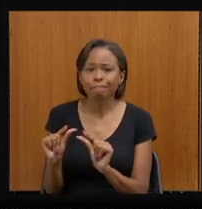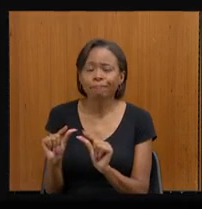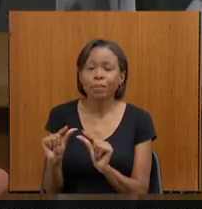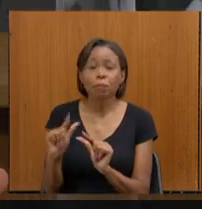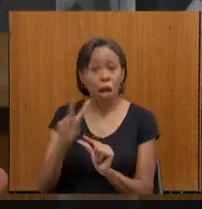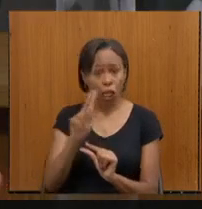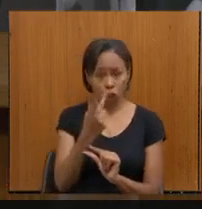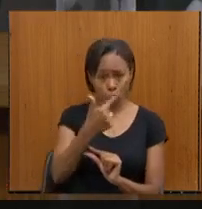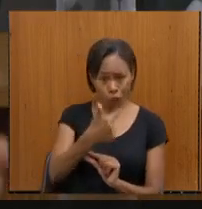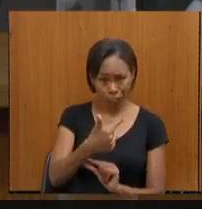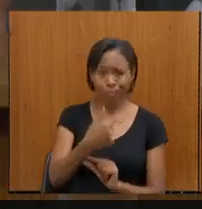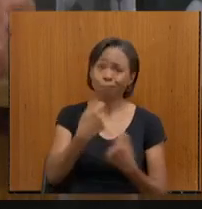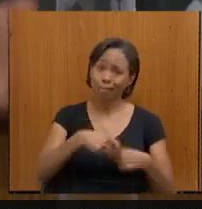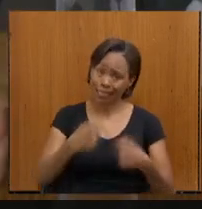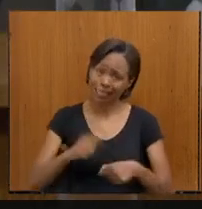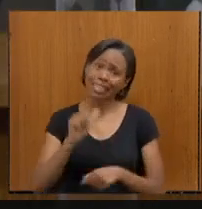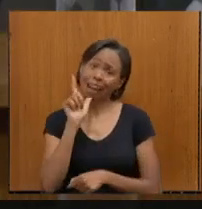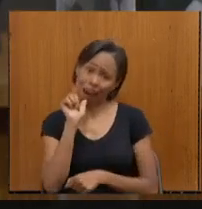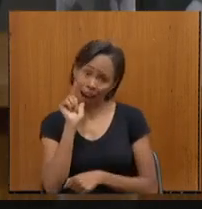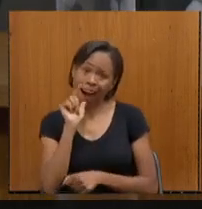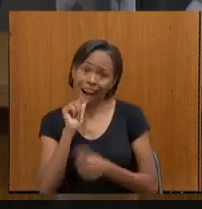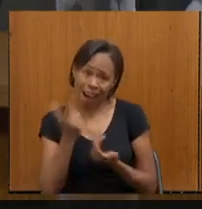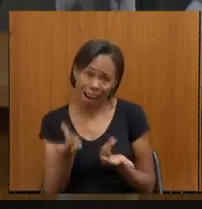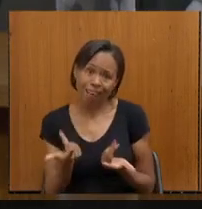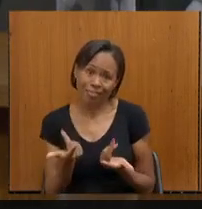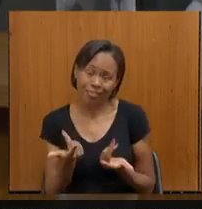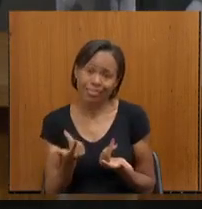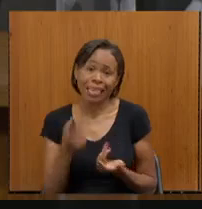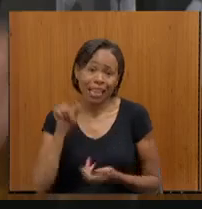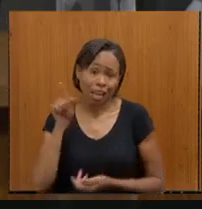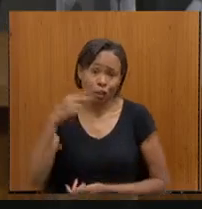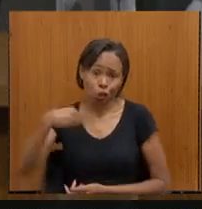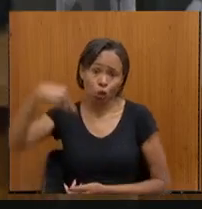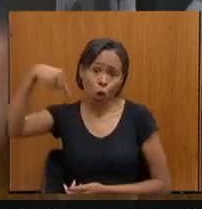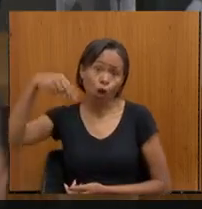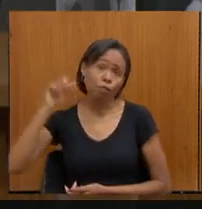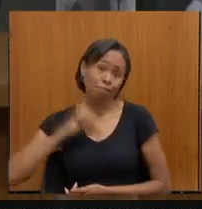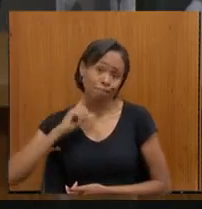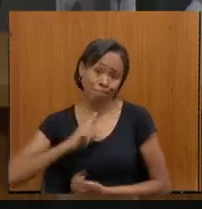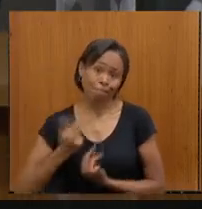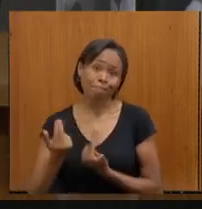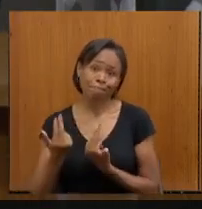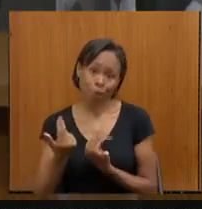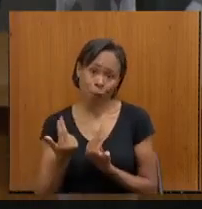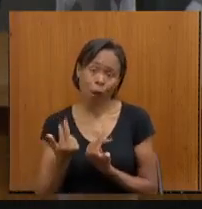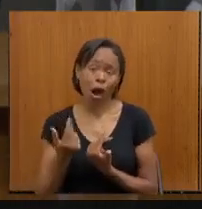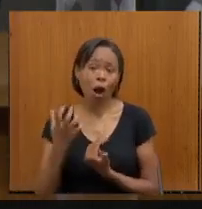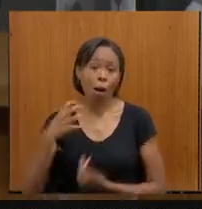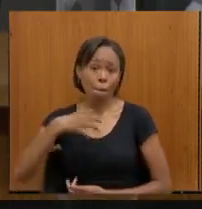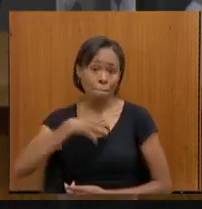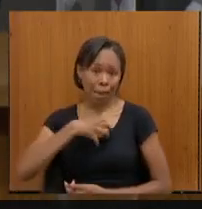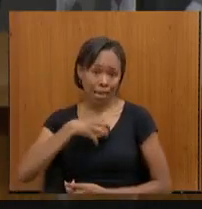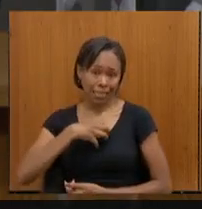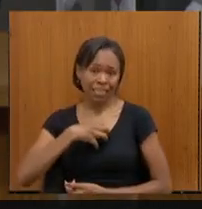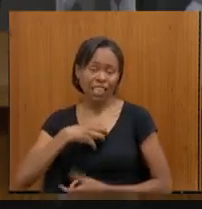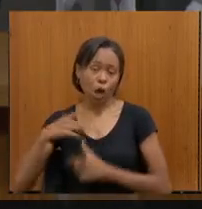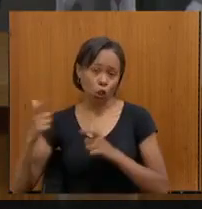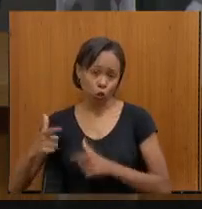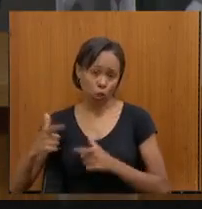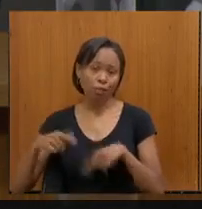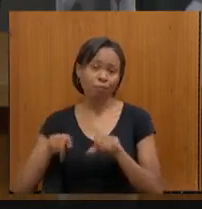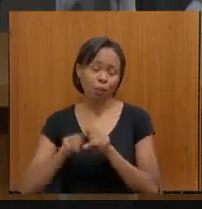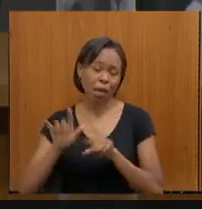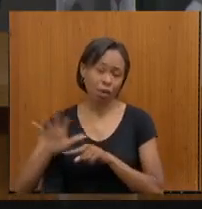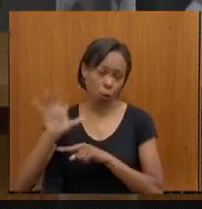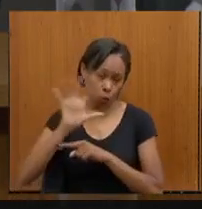precisa água também e também uma questão talvez no norte ano de Minas também o Bahia tem certas regiões onde